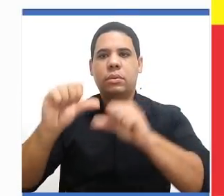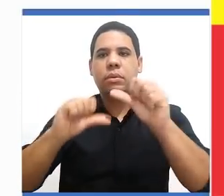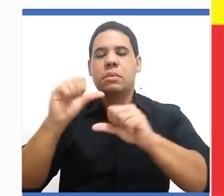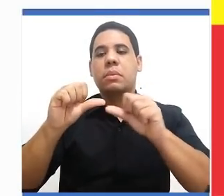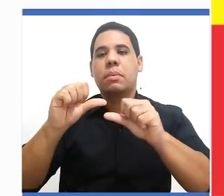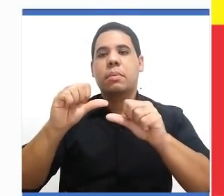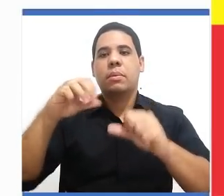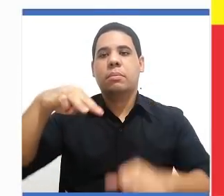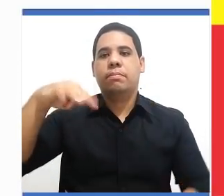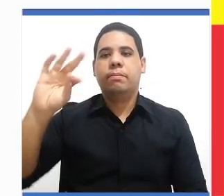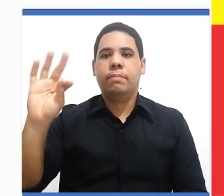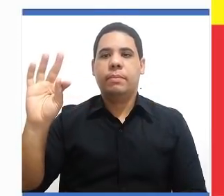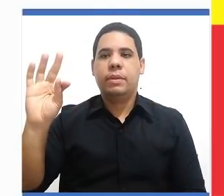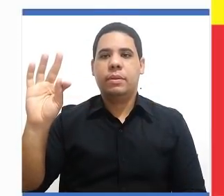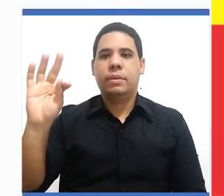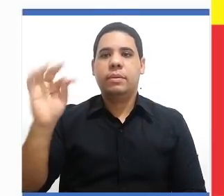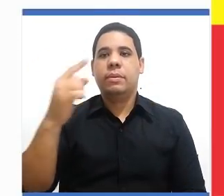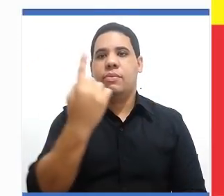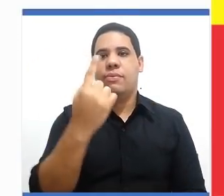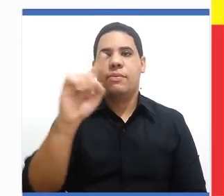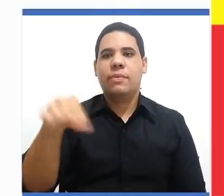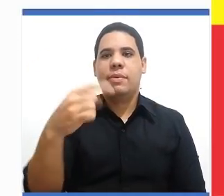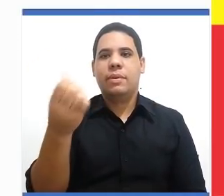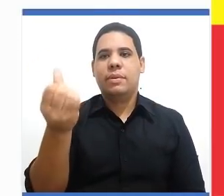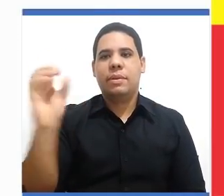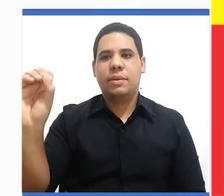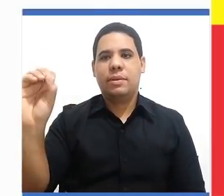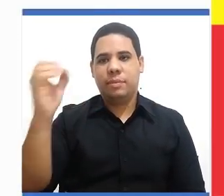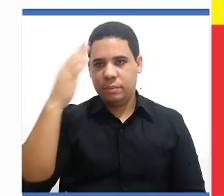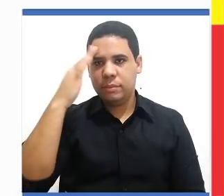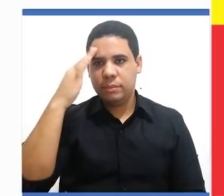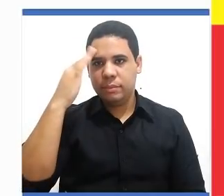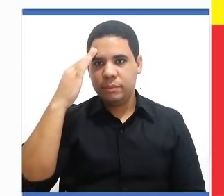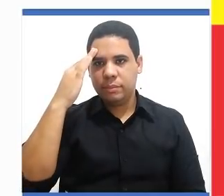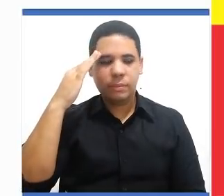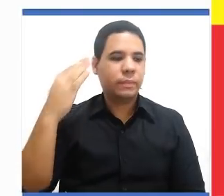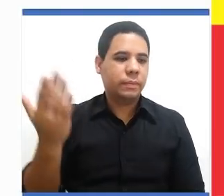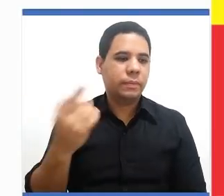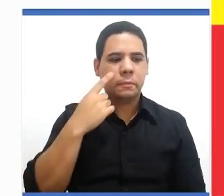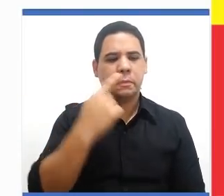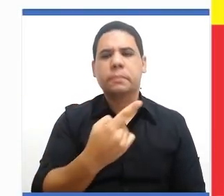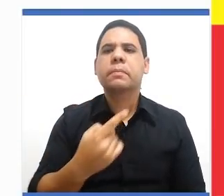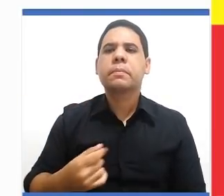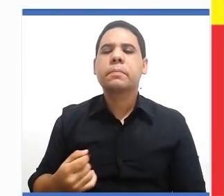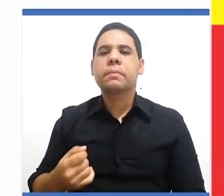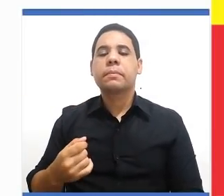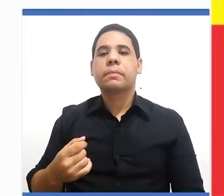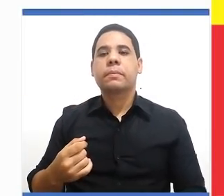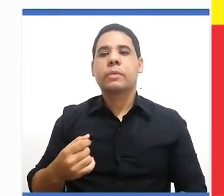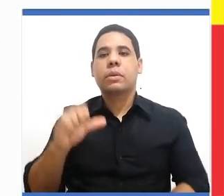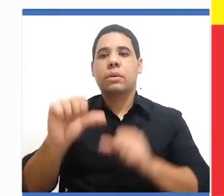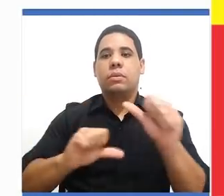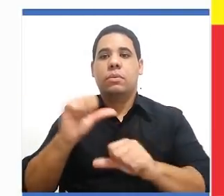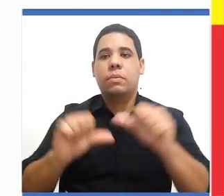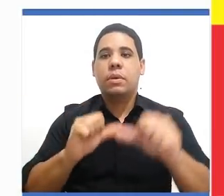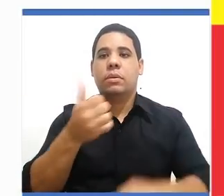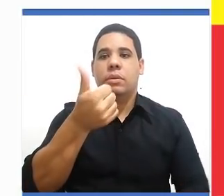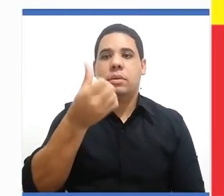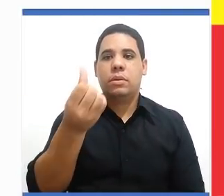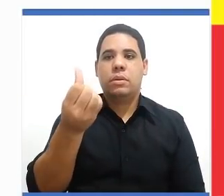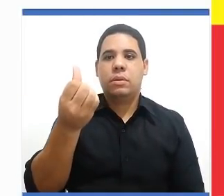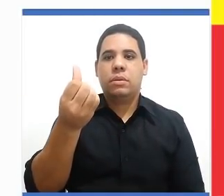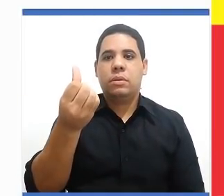transforma para metro, 1,60 m. Certo? Então, vê o seguinte, ó, transformando de